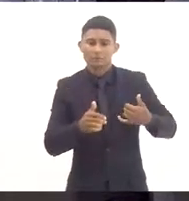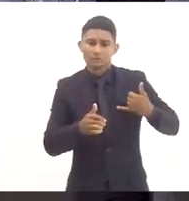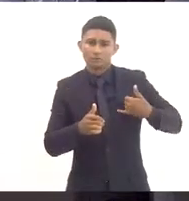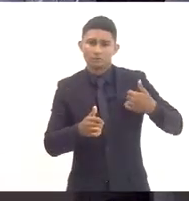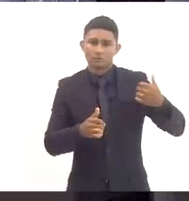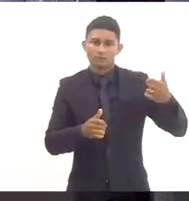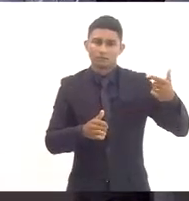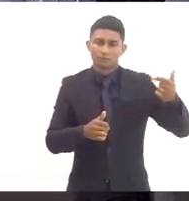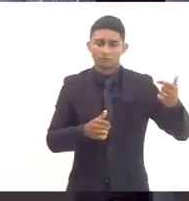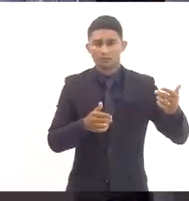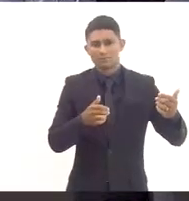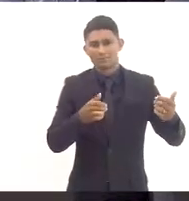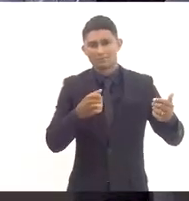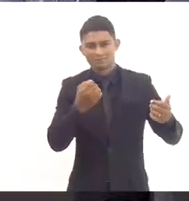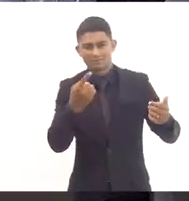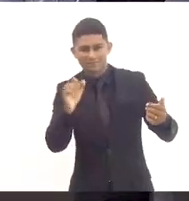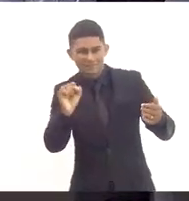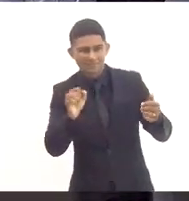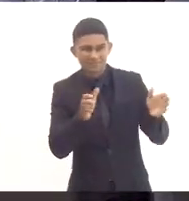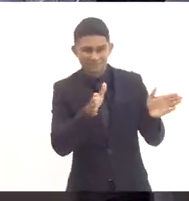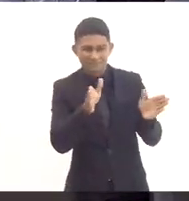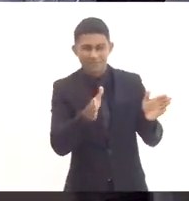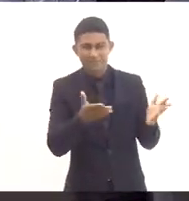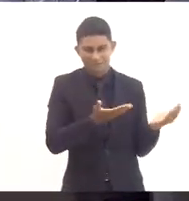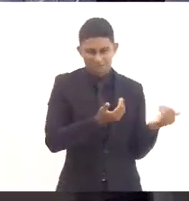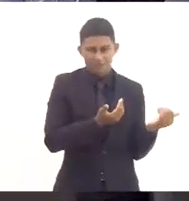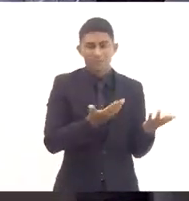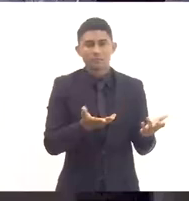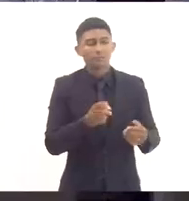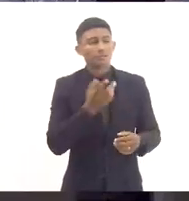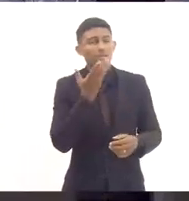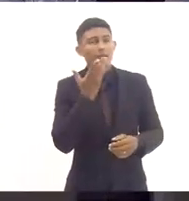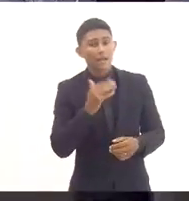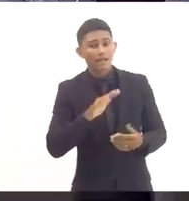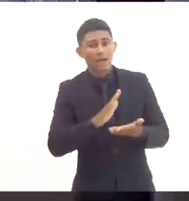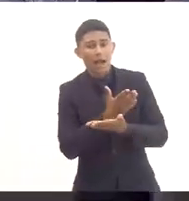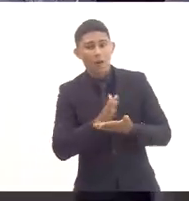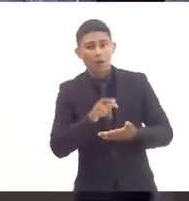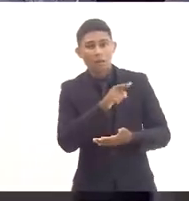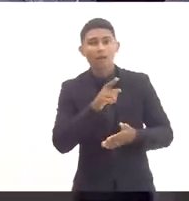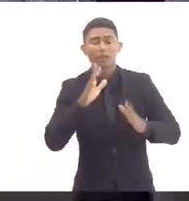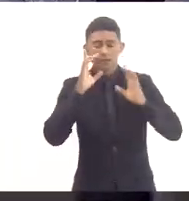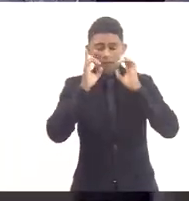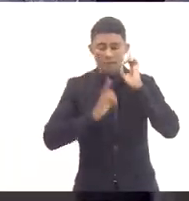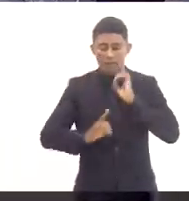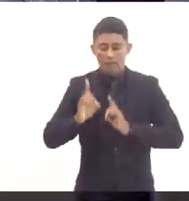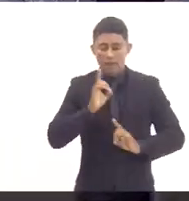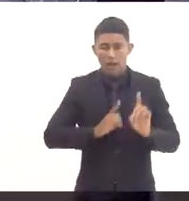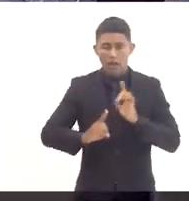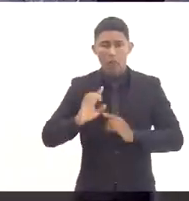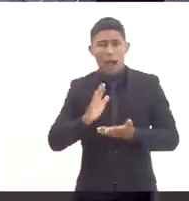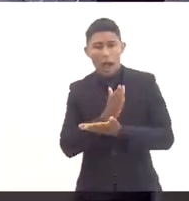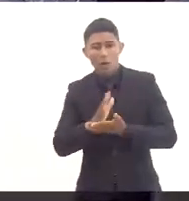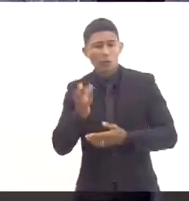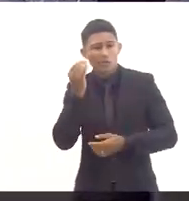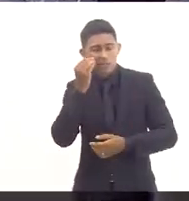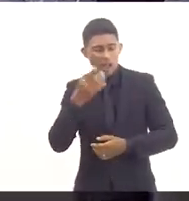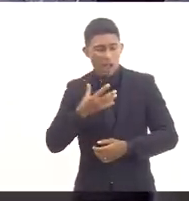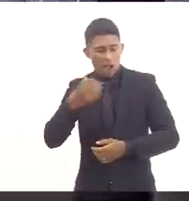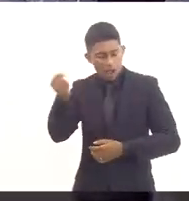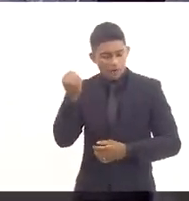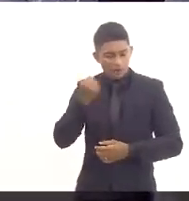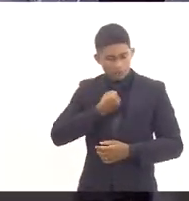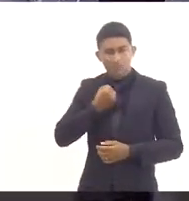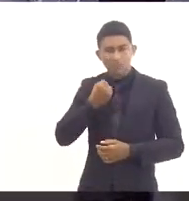já tem depressão já tentou suicídio Então você sendo excluído a sociedade tem uma assistência